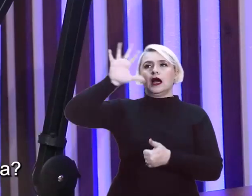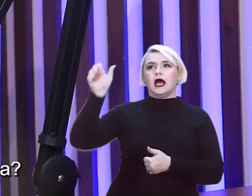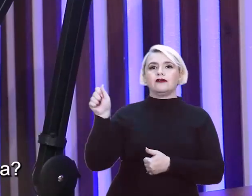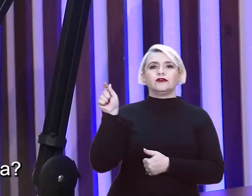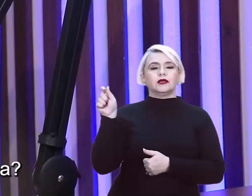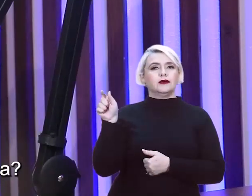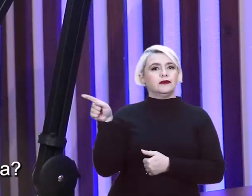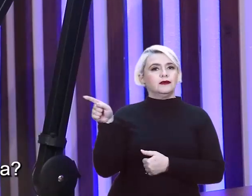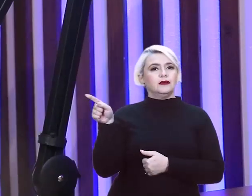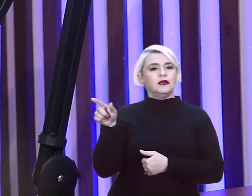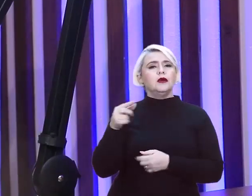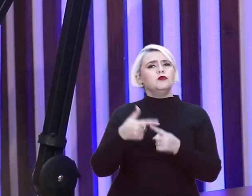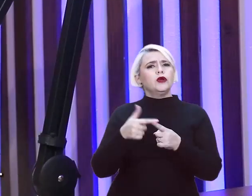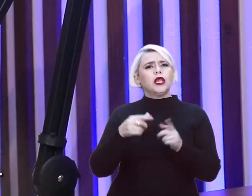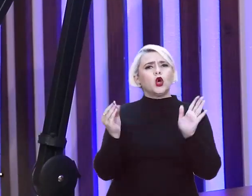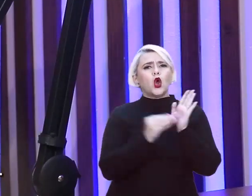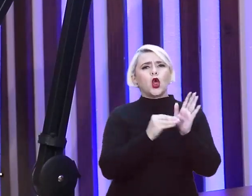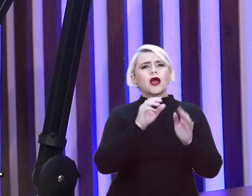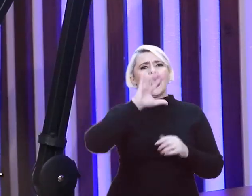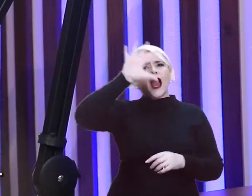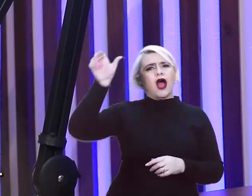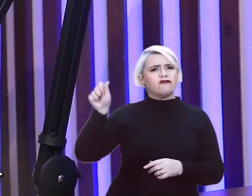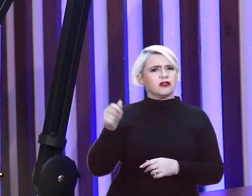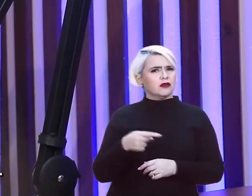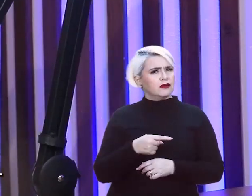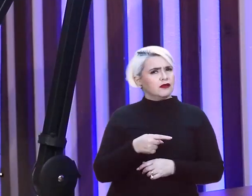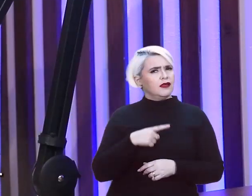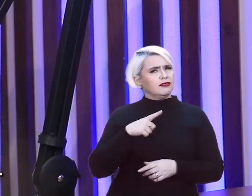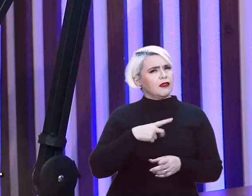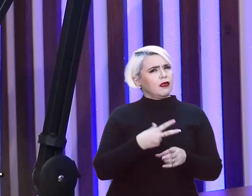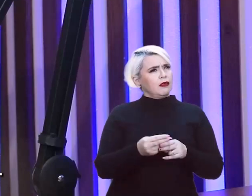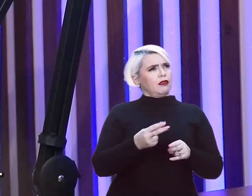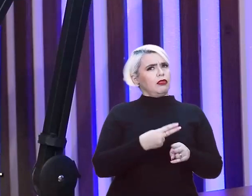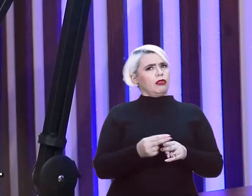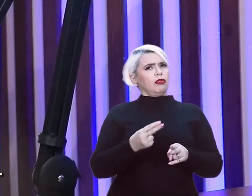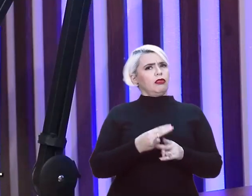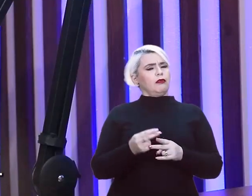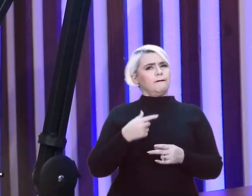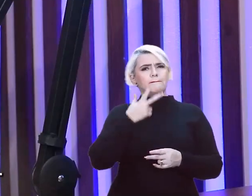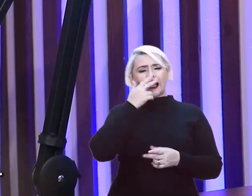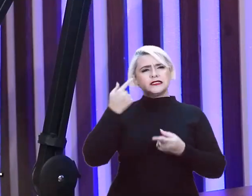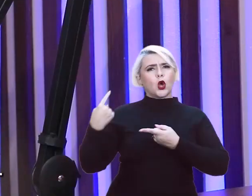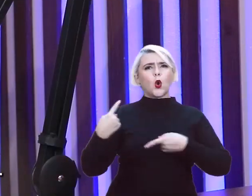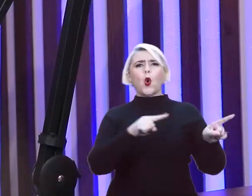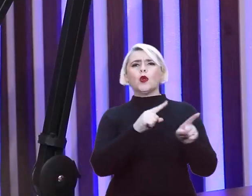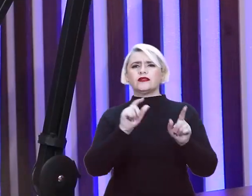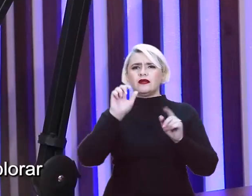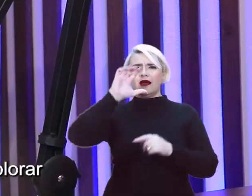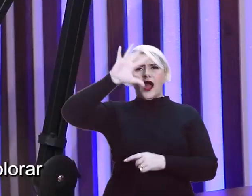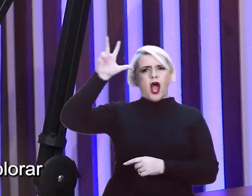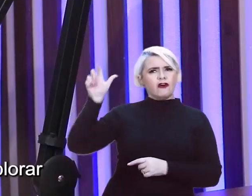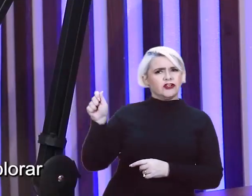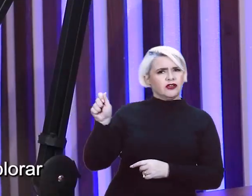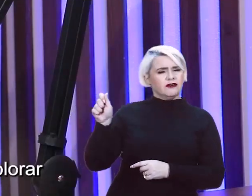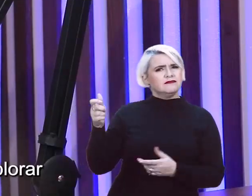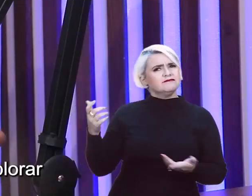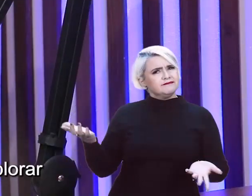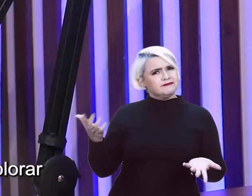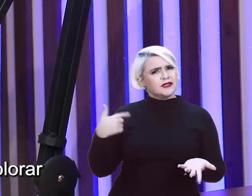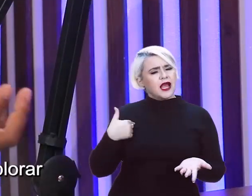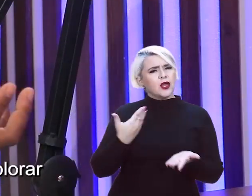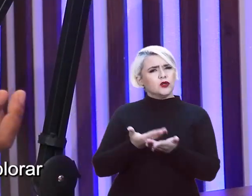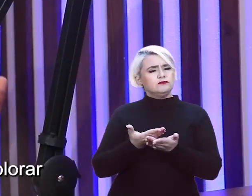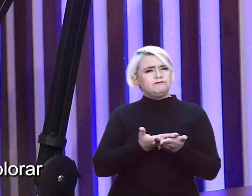se Egito é a África? Então percebe que há uma reação contra a África. E quando nós